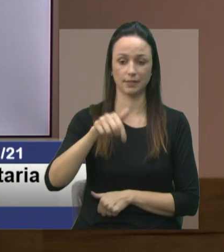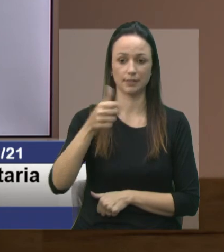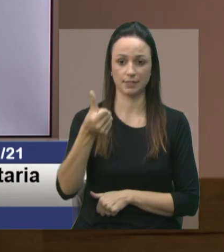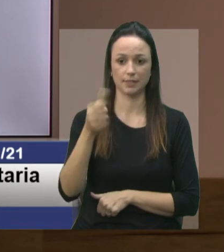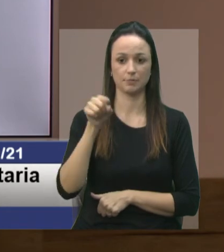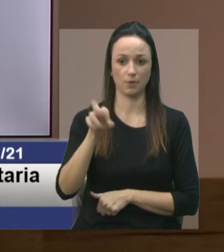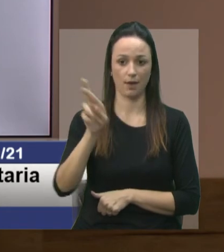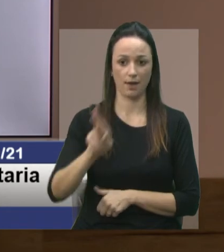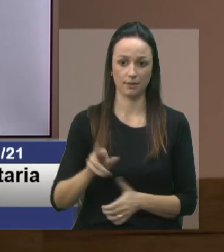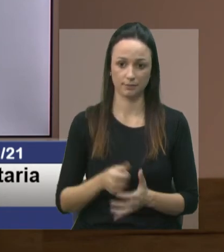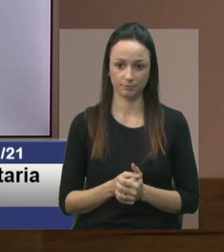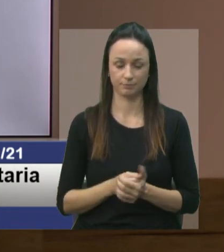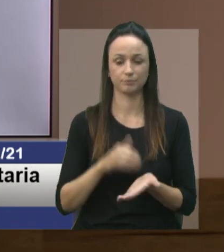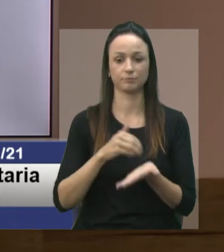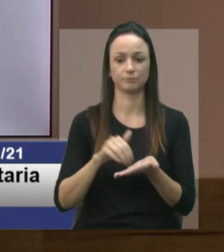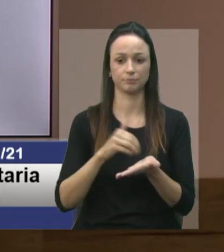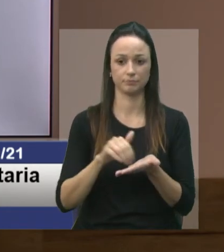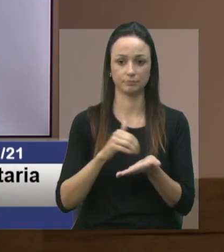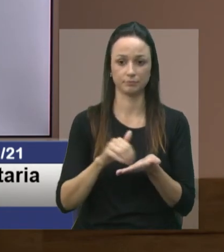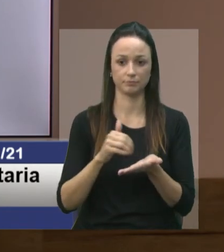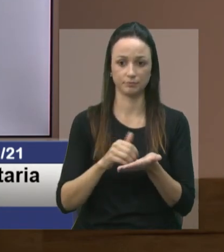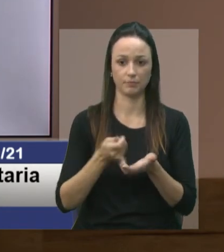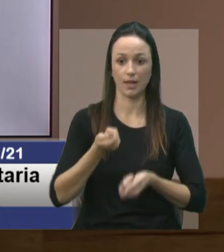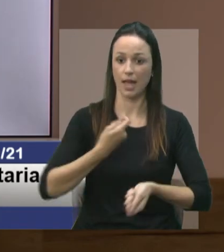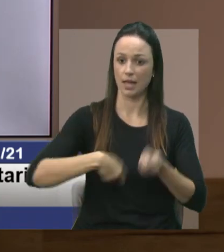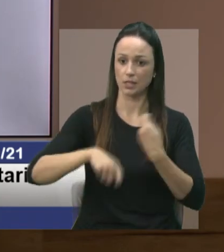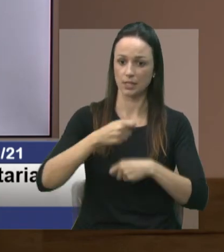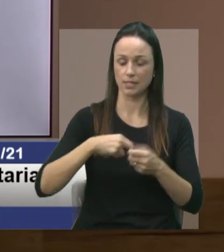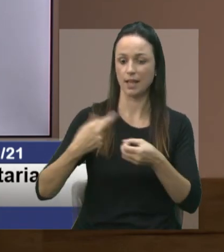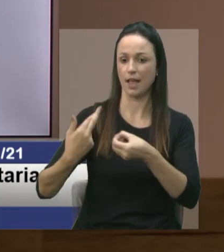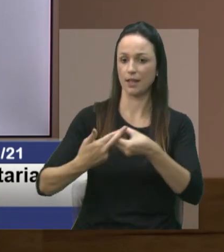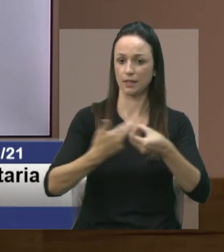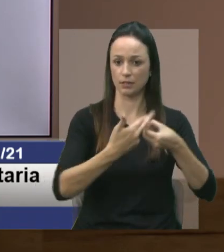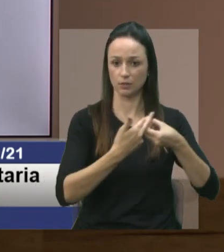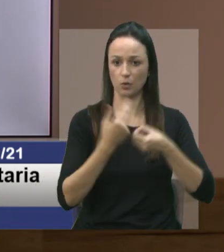R$ 5.756.000. Secretaria das Administrações Regionais,